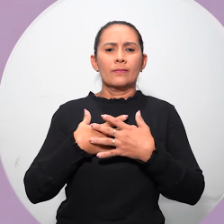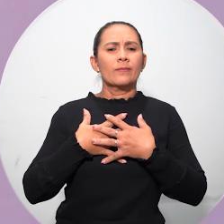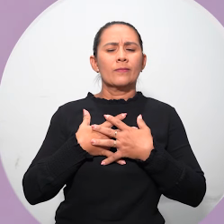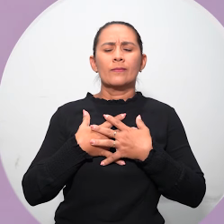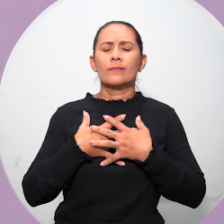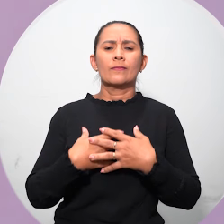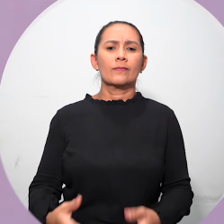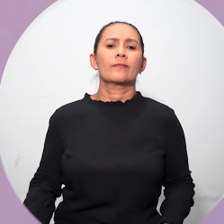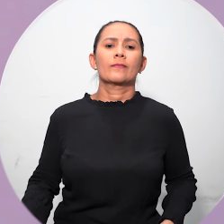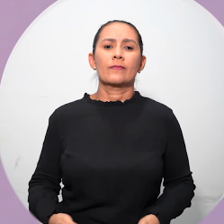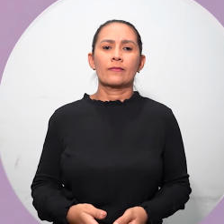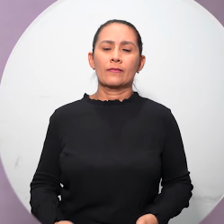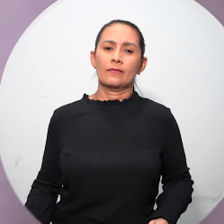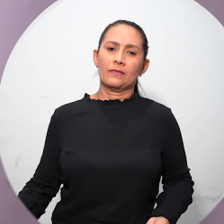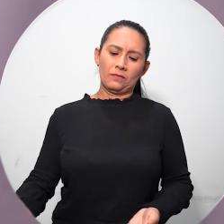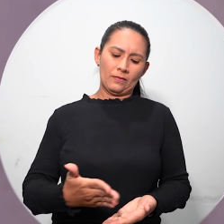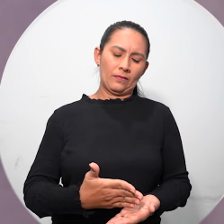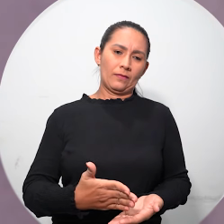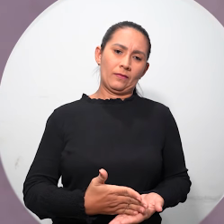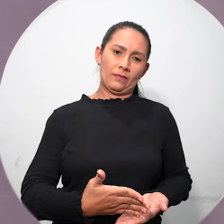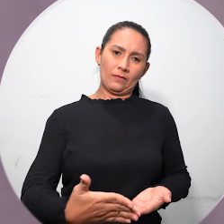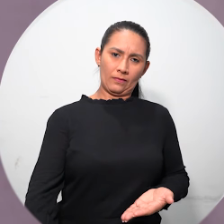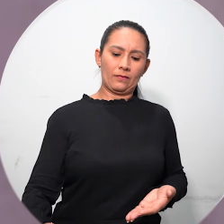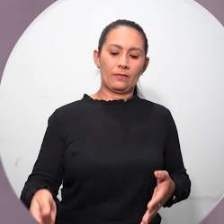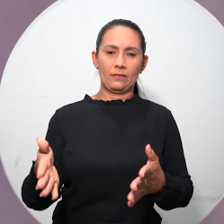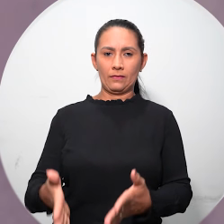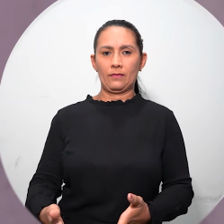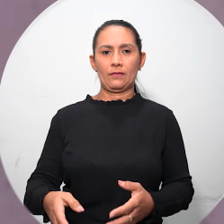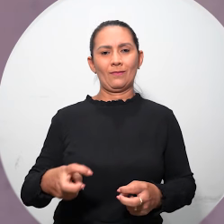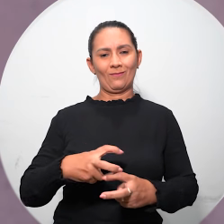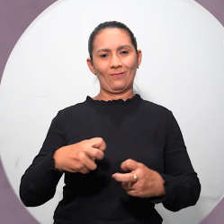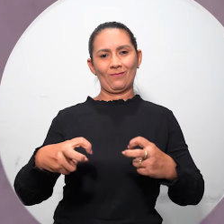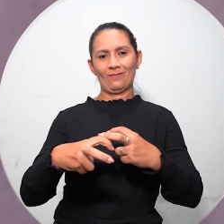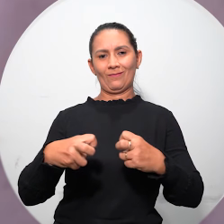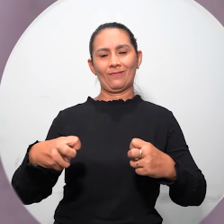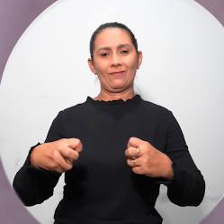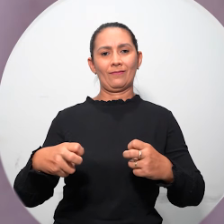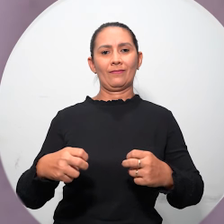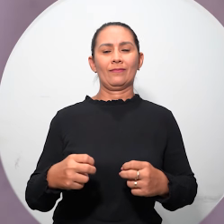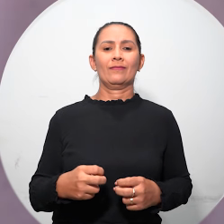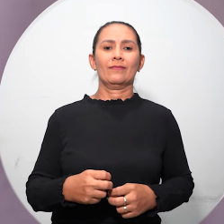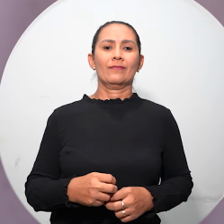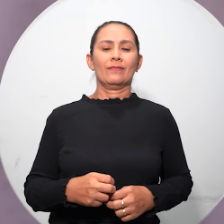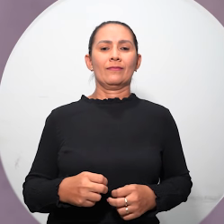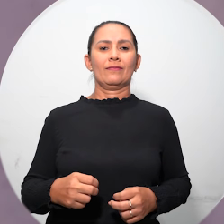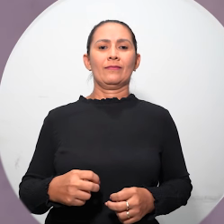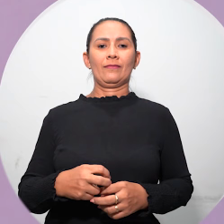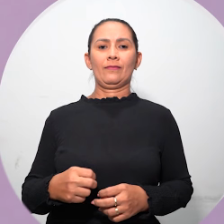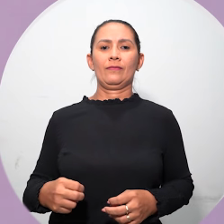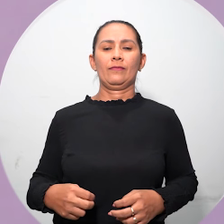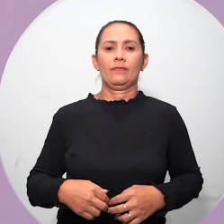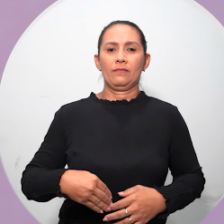início, ele chegou aqui com rodas gigantes, como a colega falou, e depois ele fez um pré-cinema,